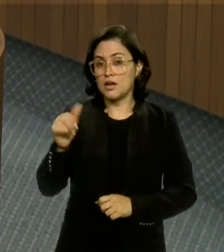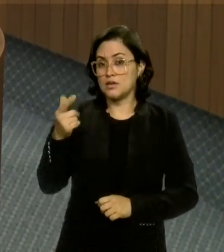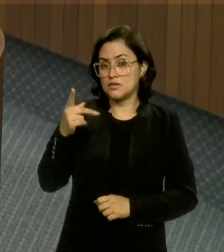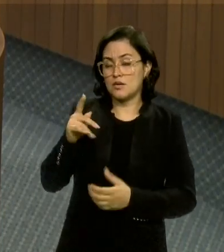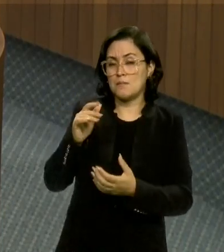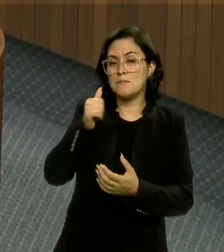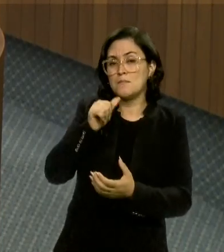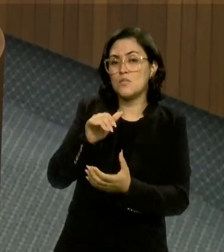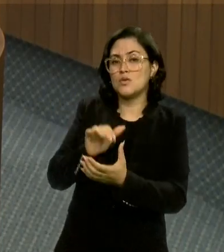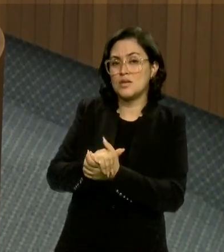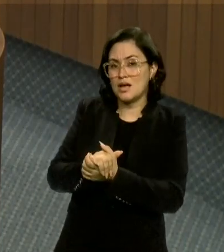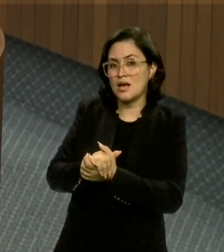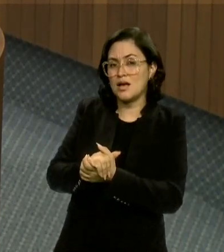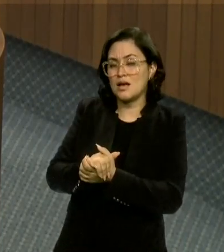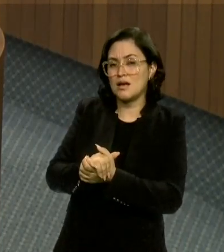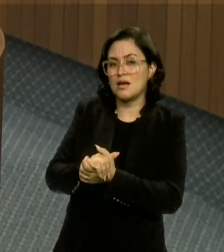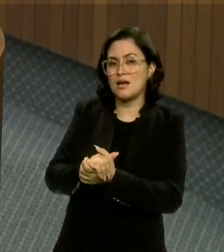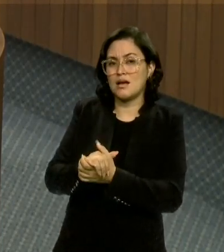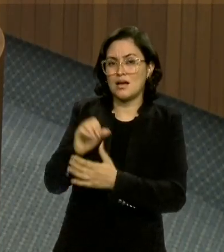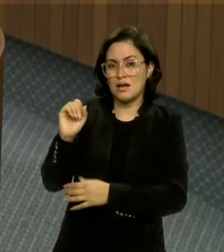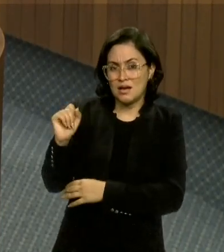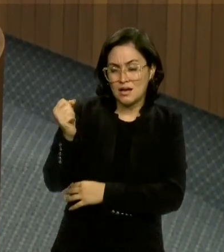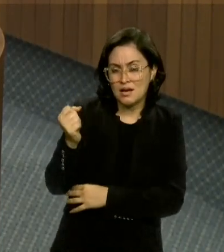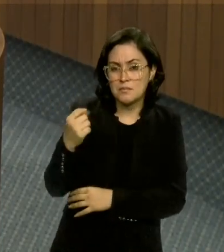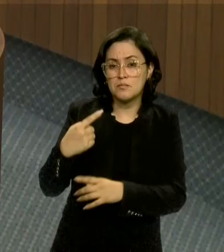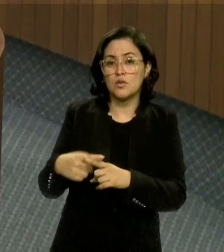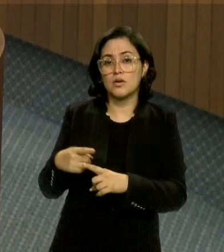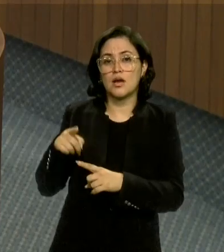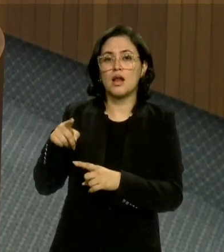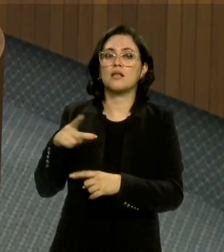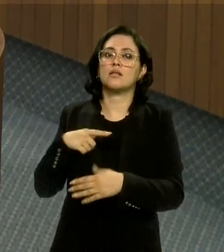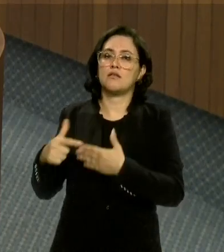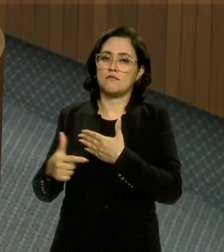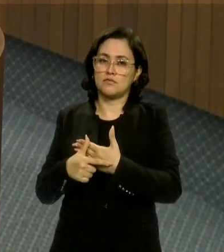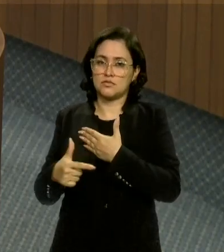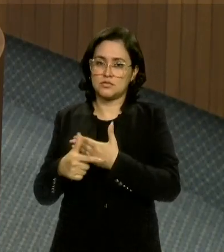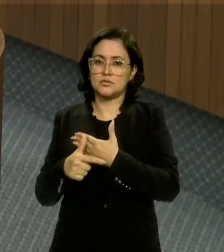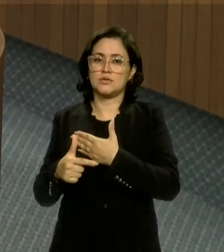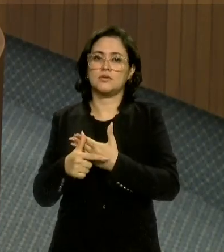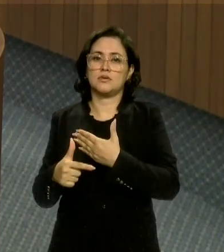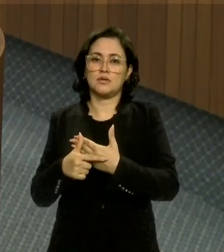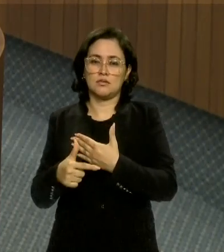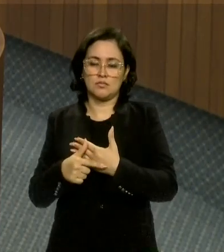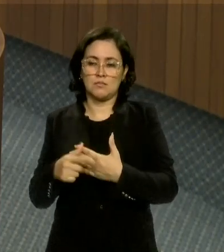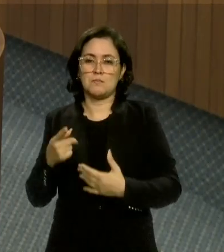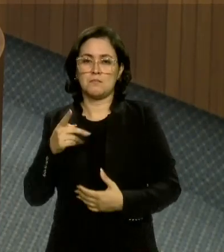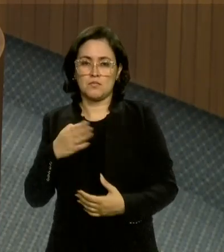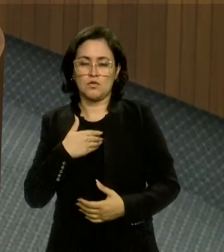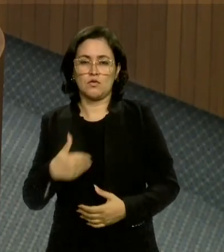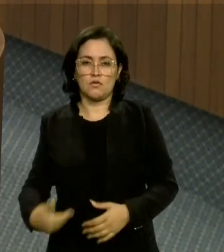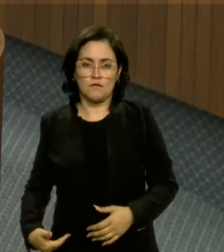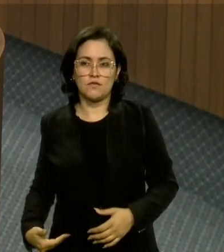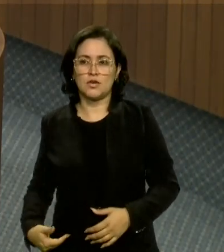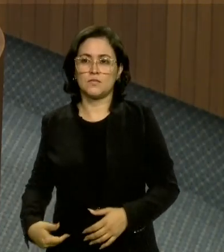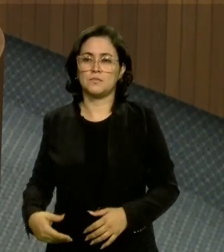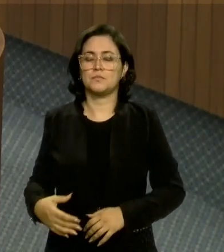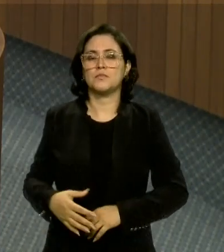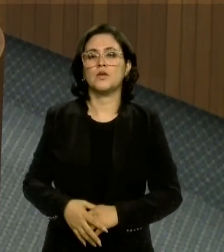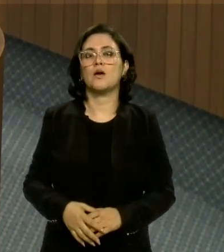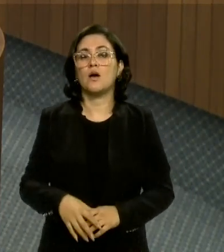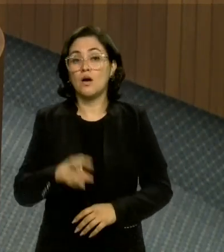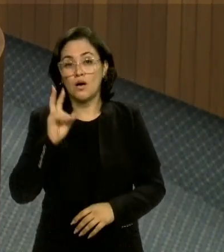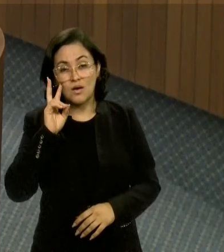do prefeito Braide ontem. Ele de óculos. De óculos na Coab.